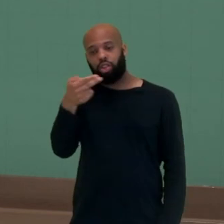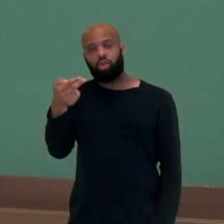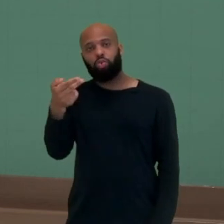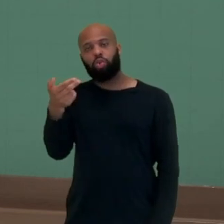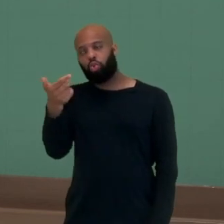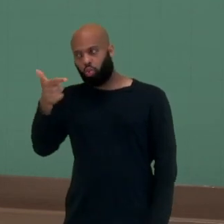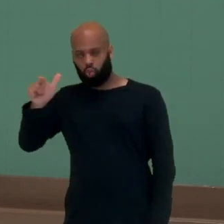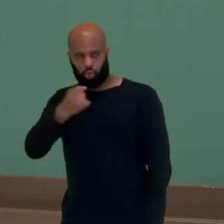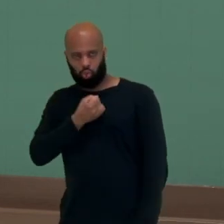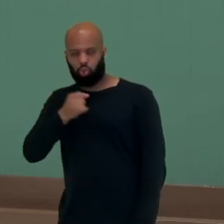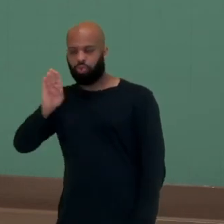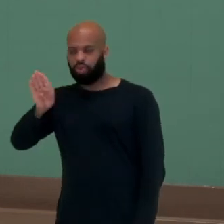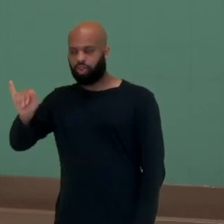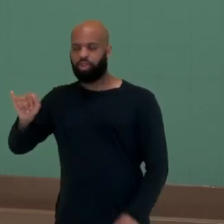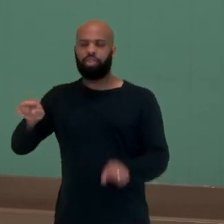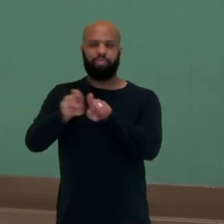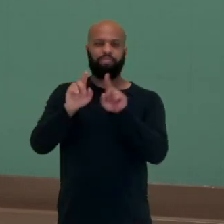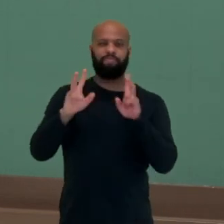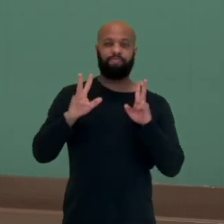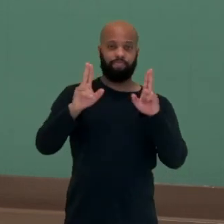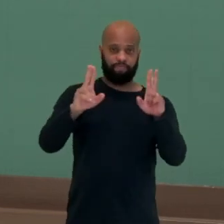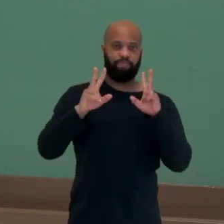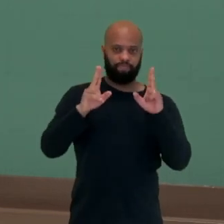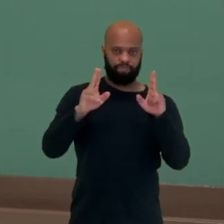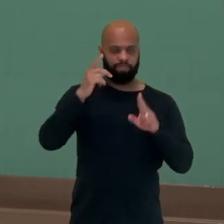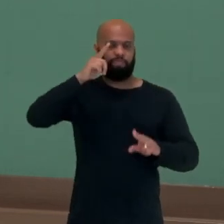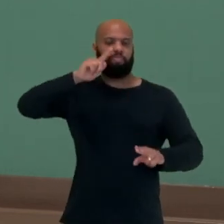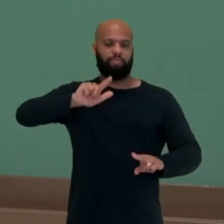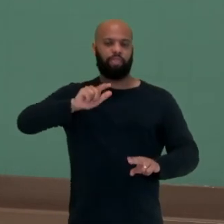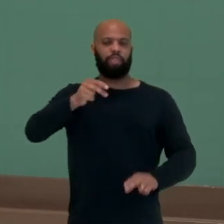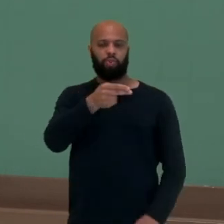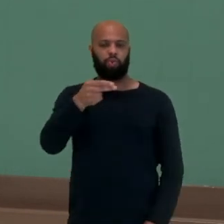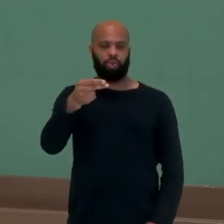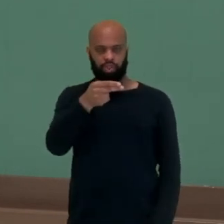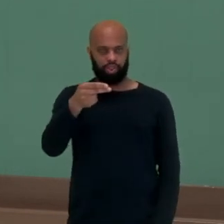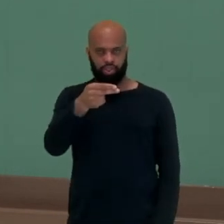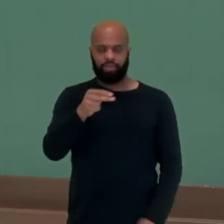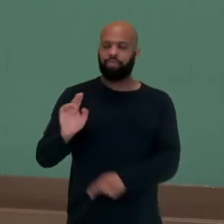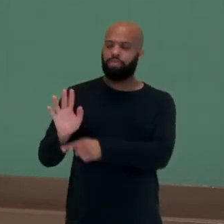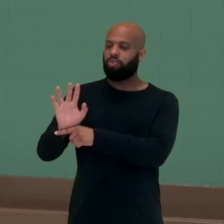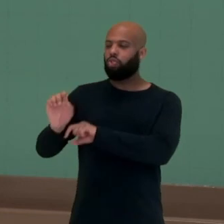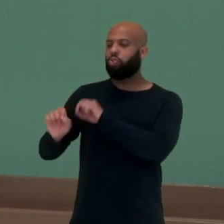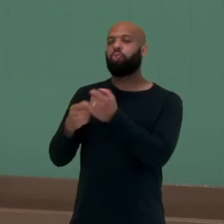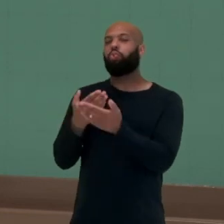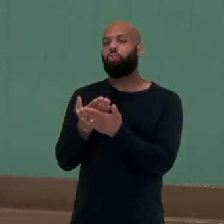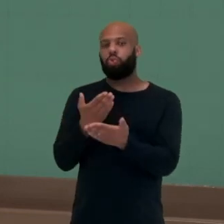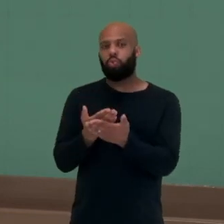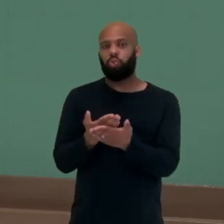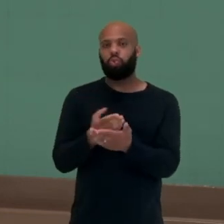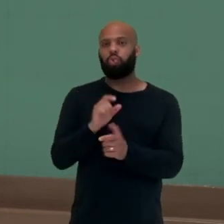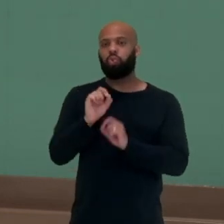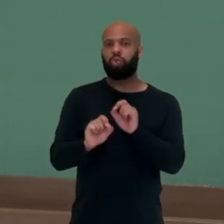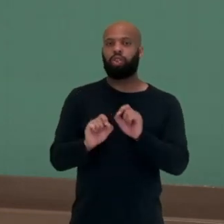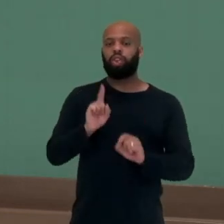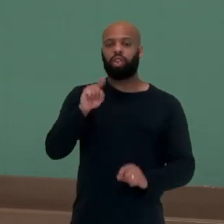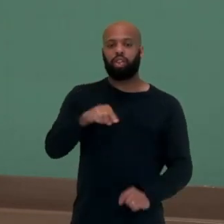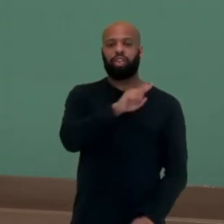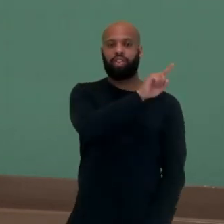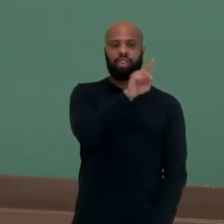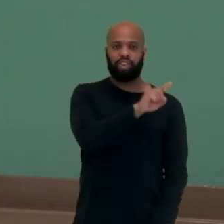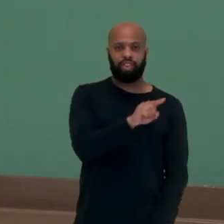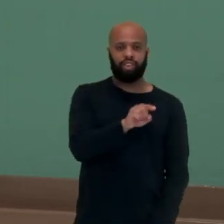do primeiro é igual à parte imaginária do segundo número. Nesse vídeo nós trabalhamos exatamente